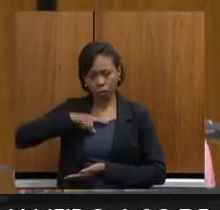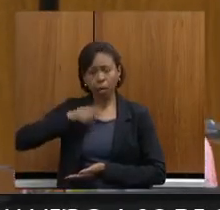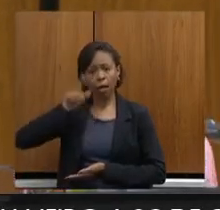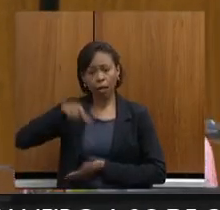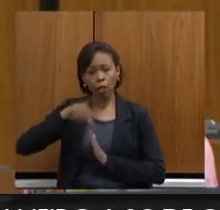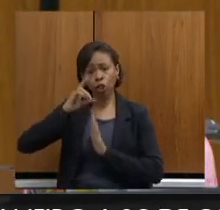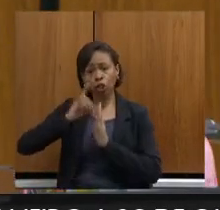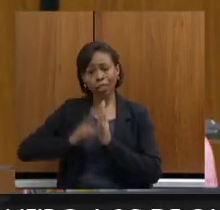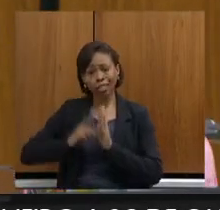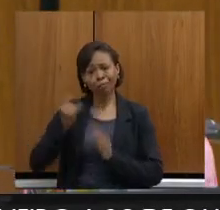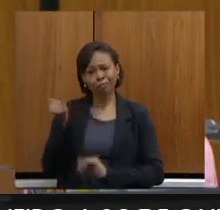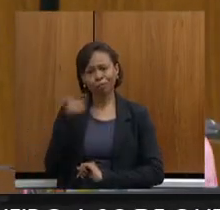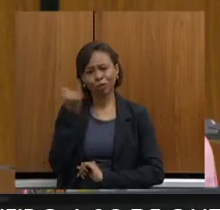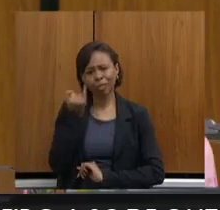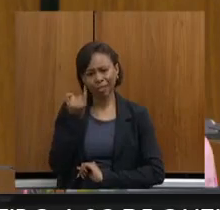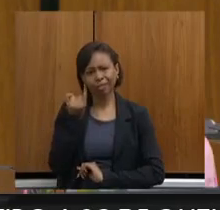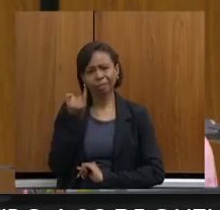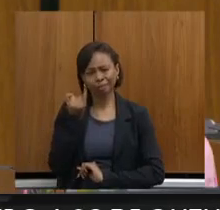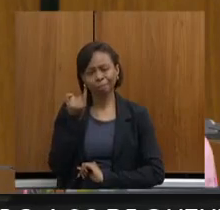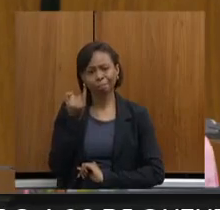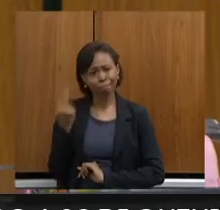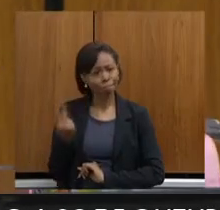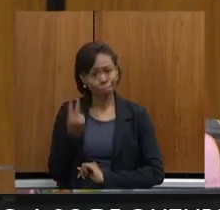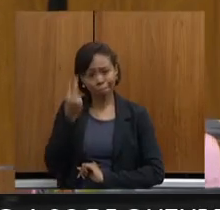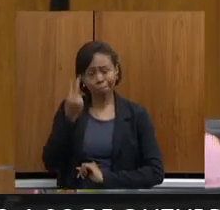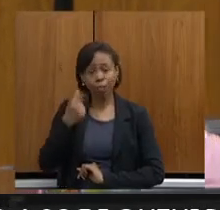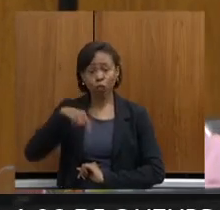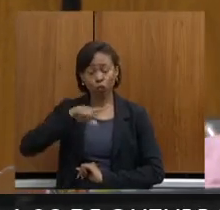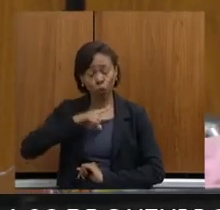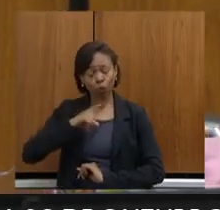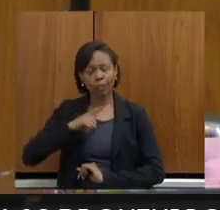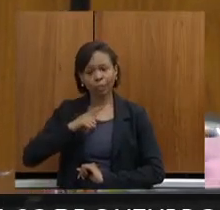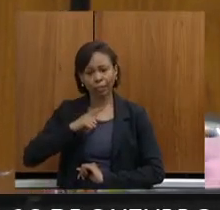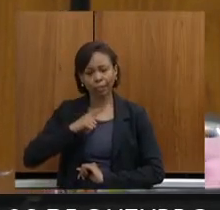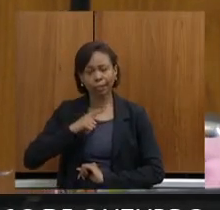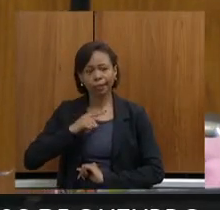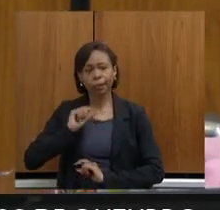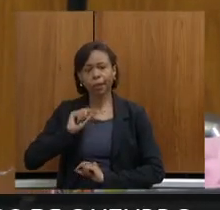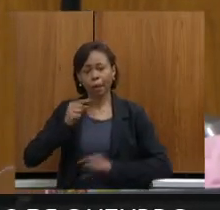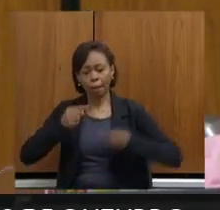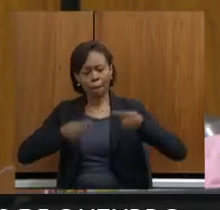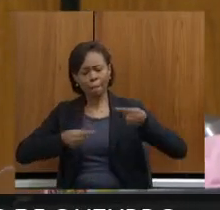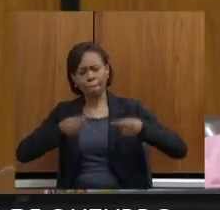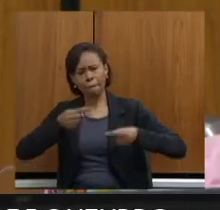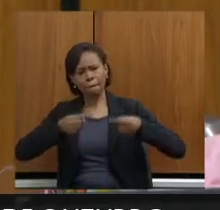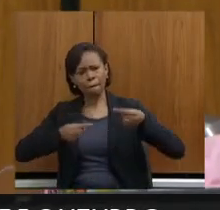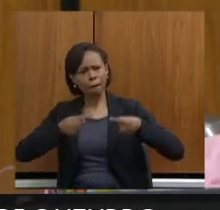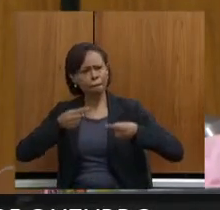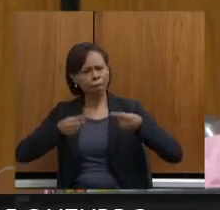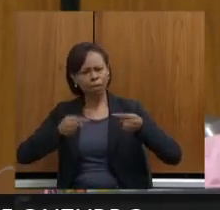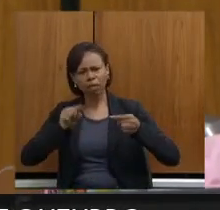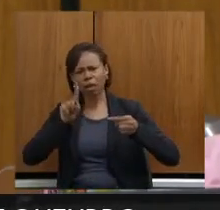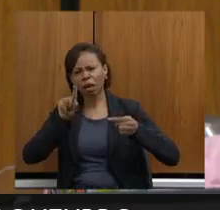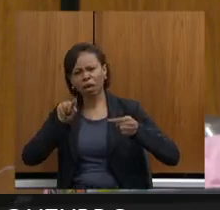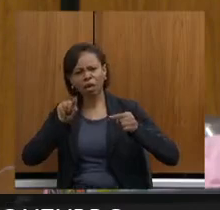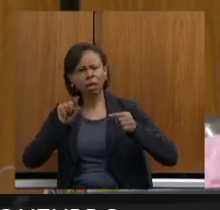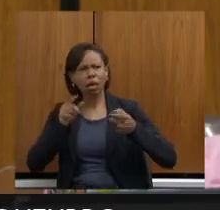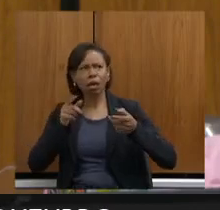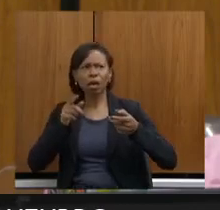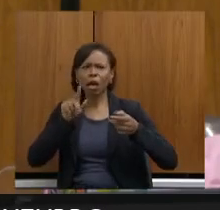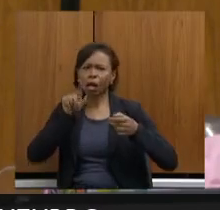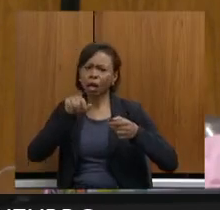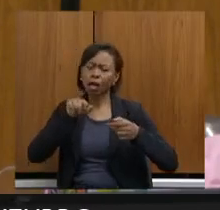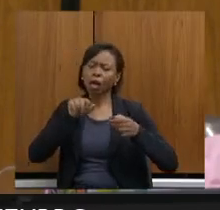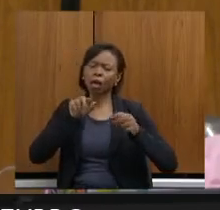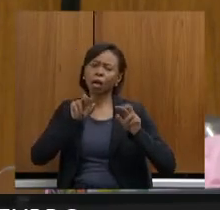porque é exatamente isso que nós temos é de forma alguma o debate é sobre a forma aliás